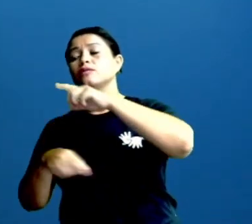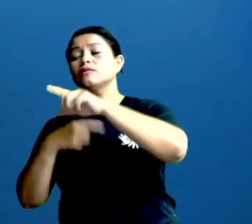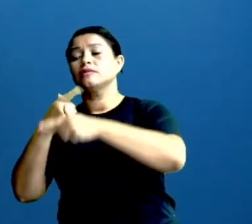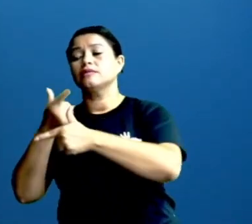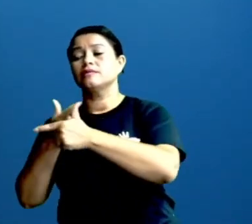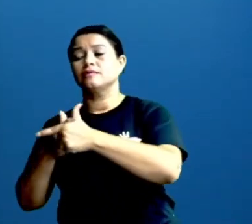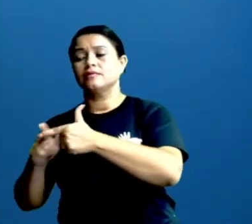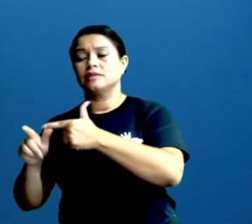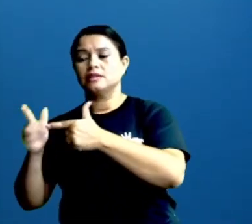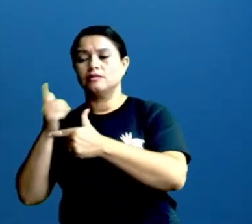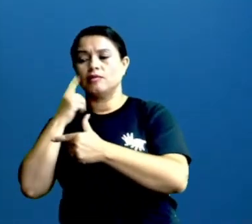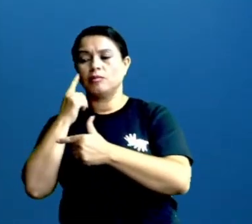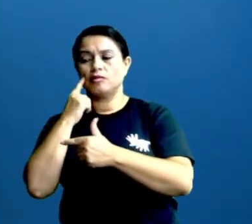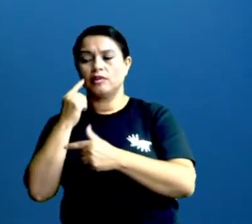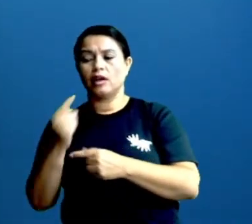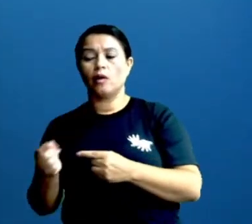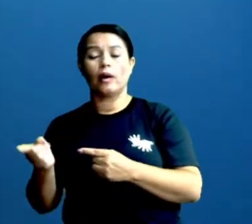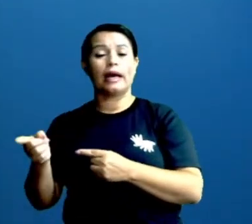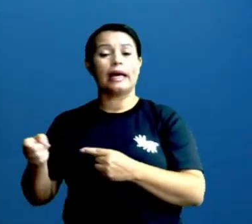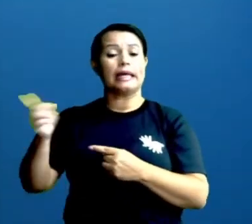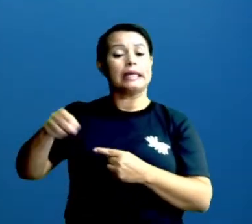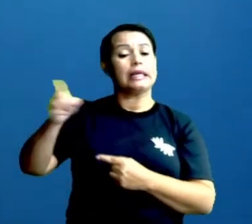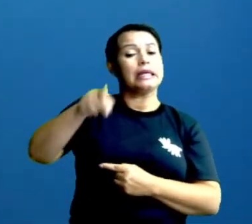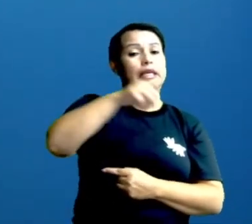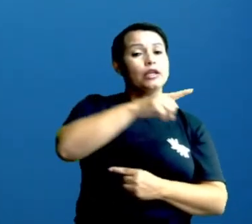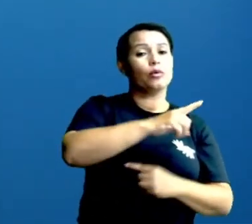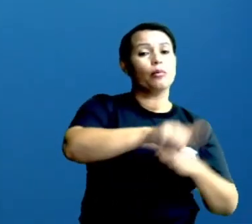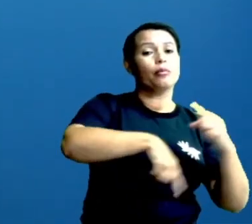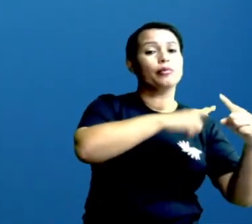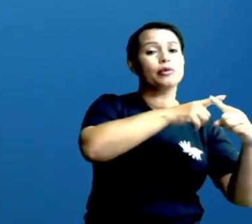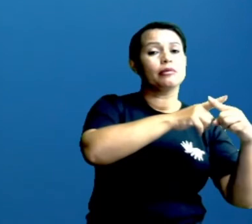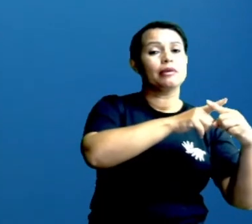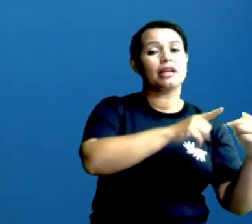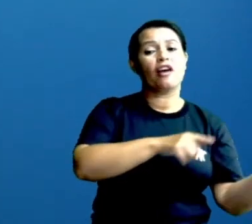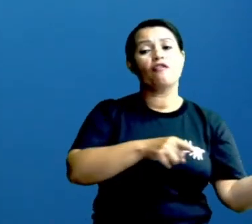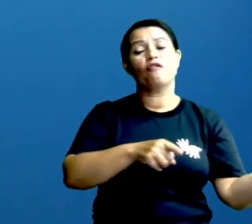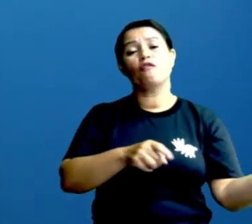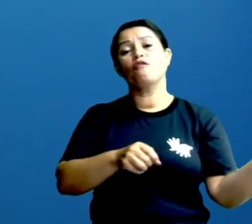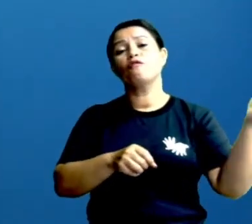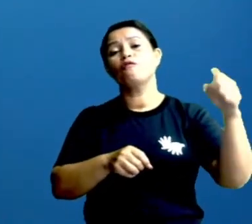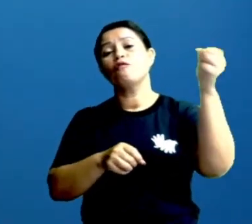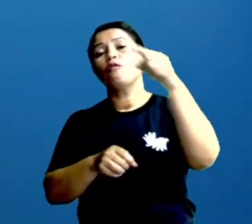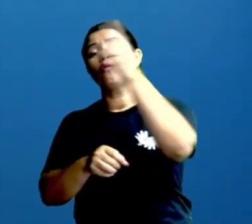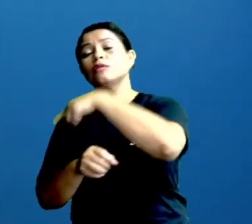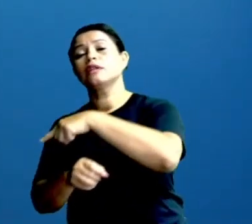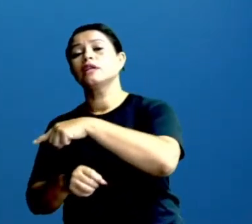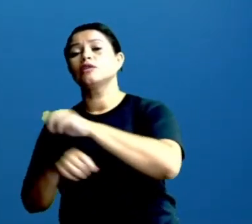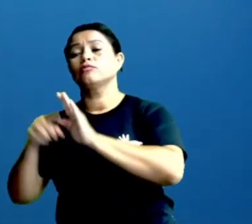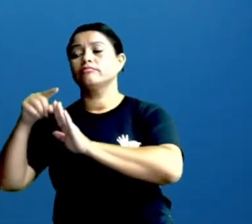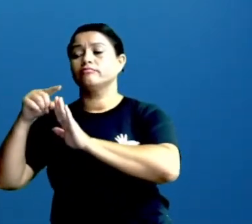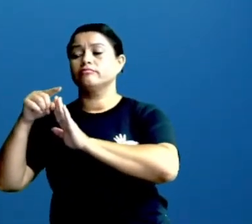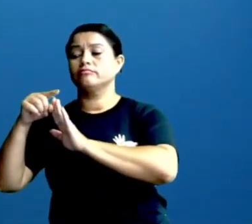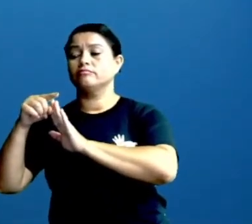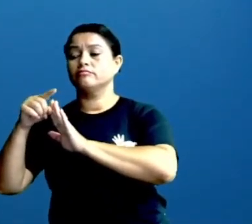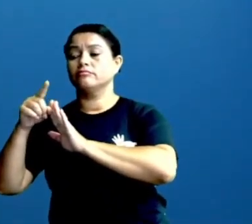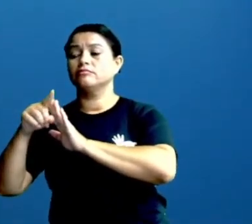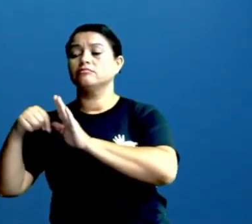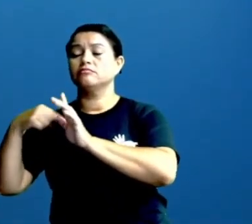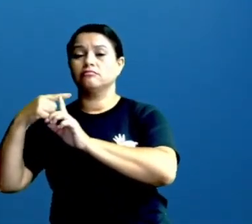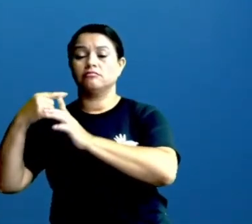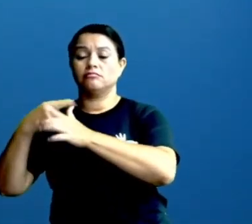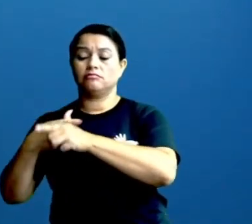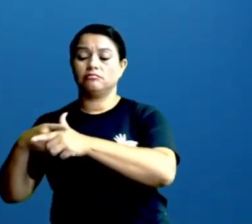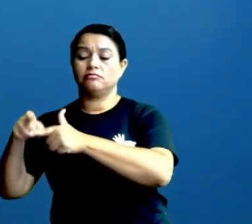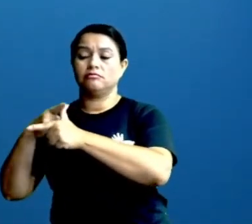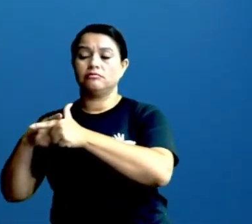divide. Como assim, professora? Vê só. Se eu for fazer uma transformação, tá? Então, eu digo a vocês